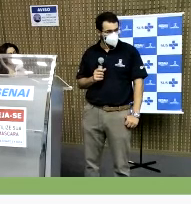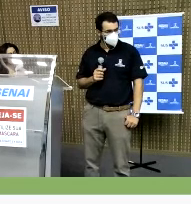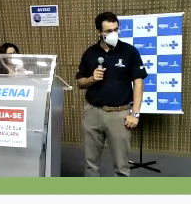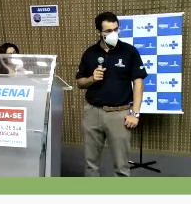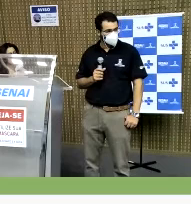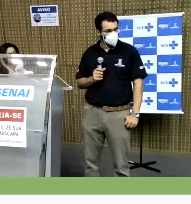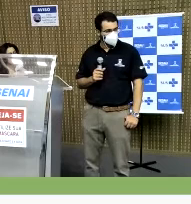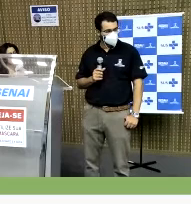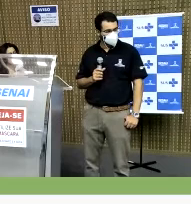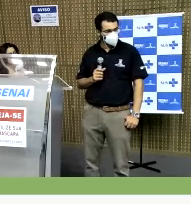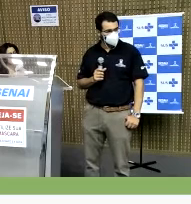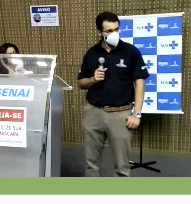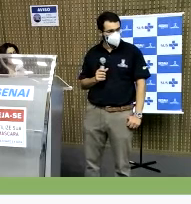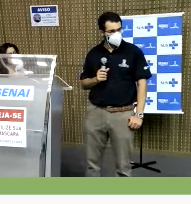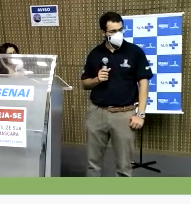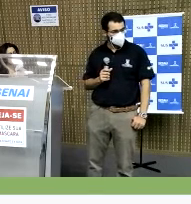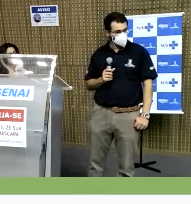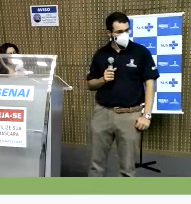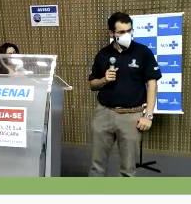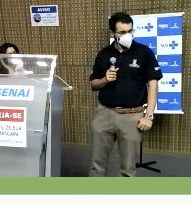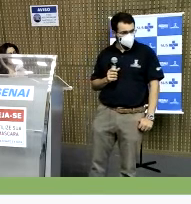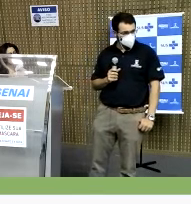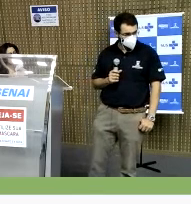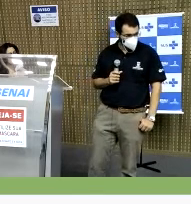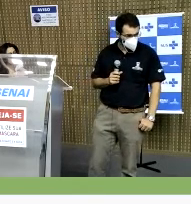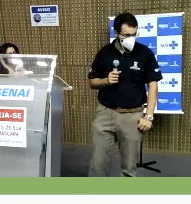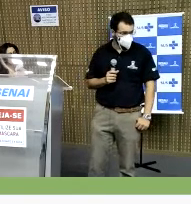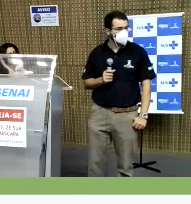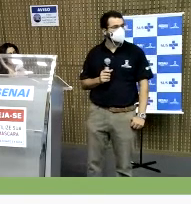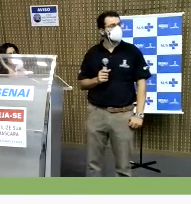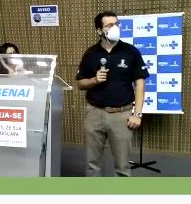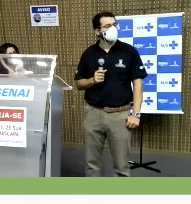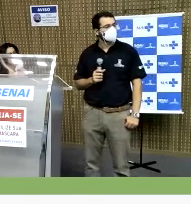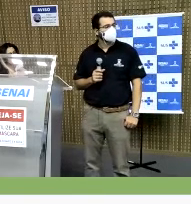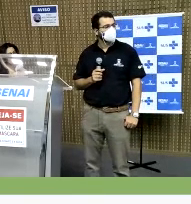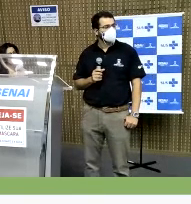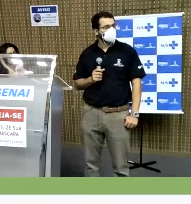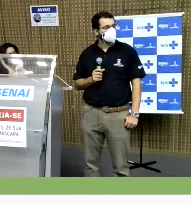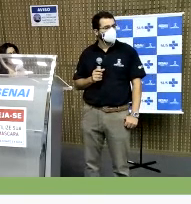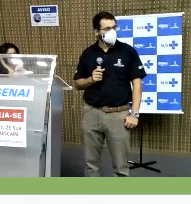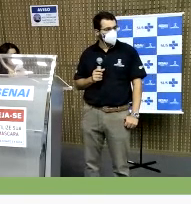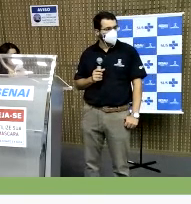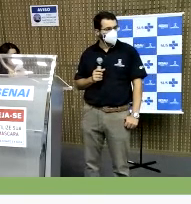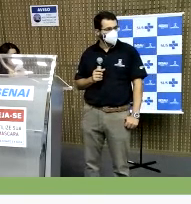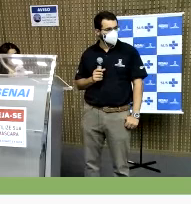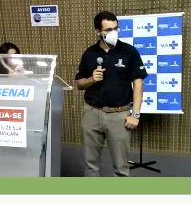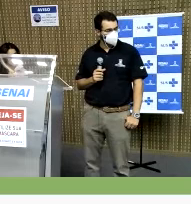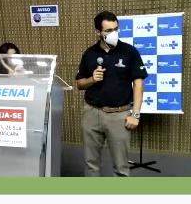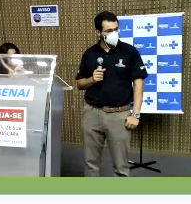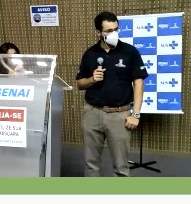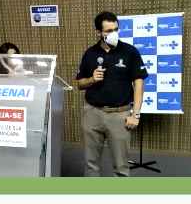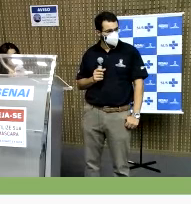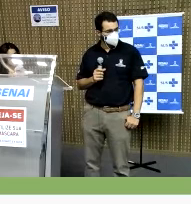só está no nível de gestão mais centralizado. Mas a gente é profissional, estamos trabalhando para alcançar o